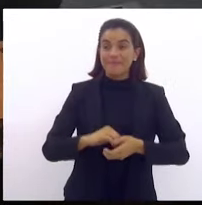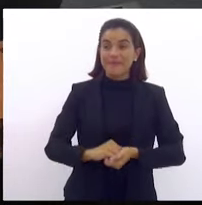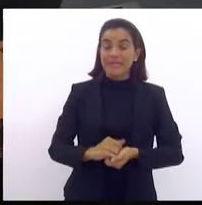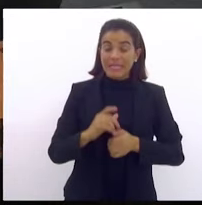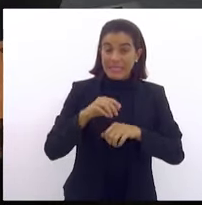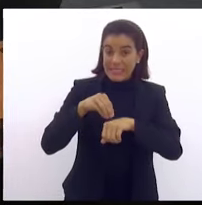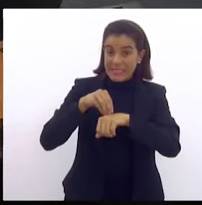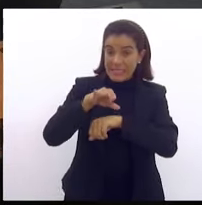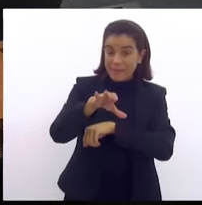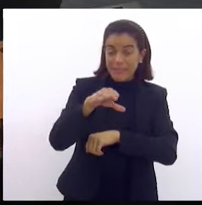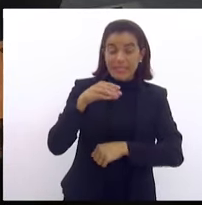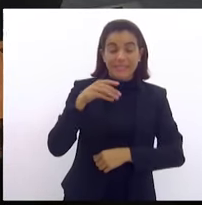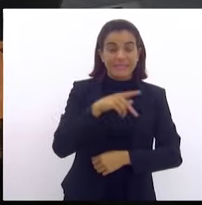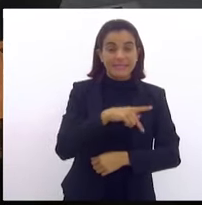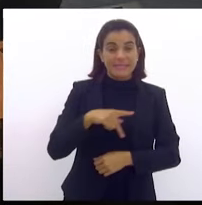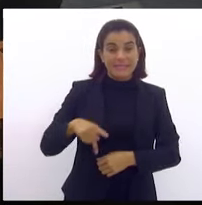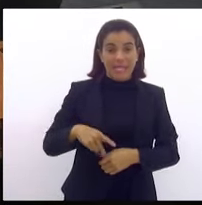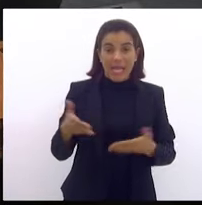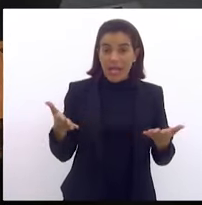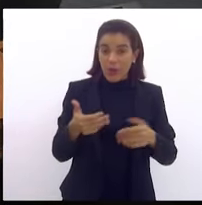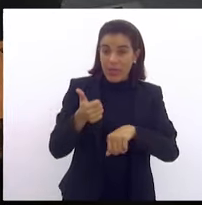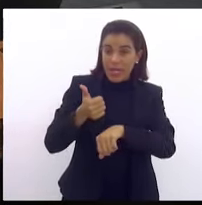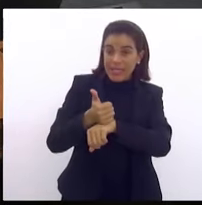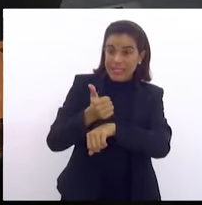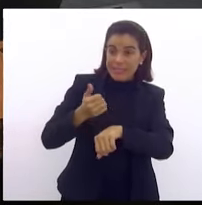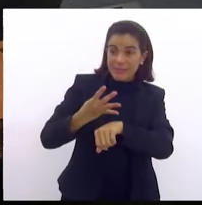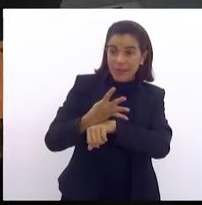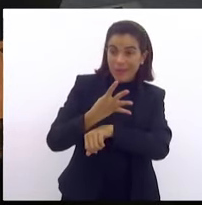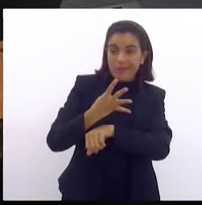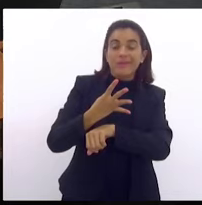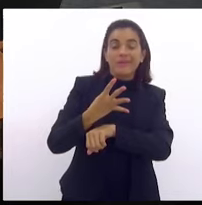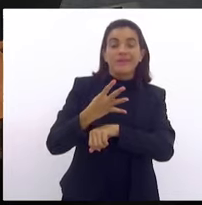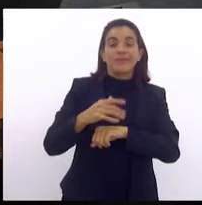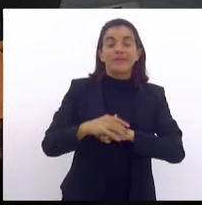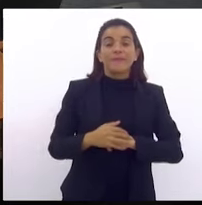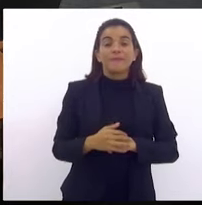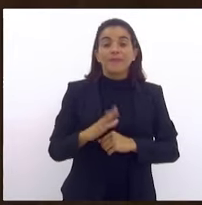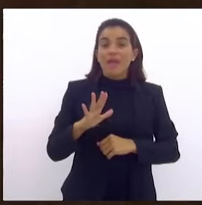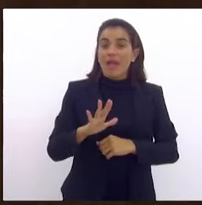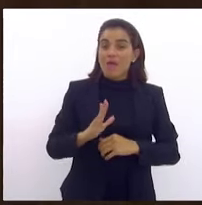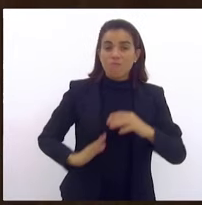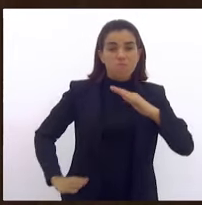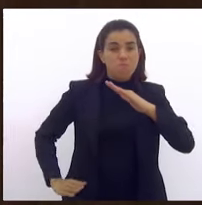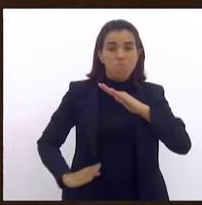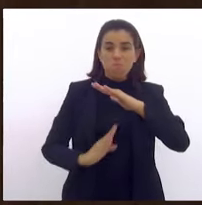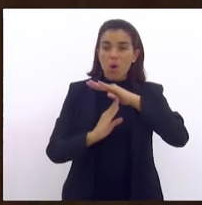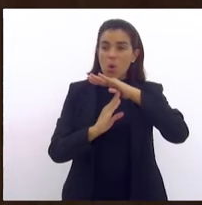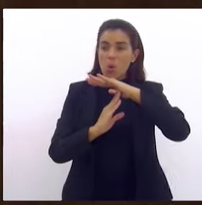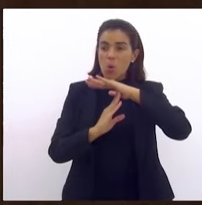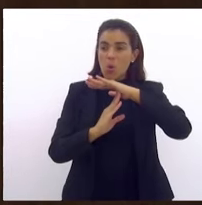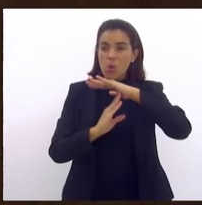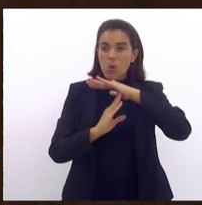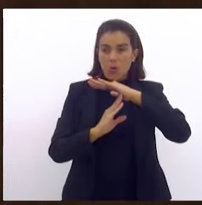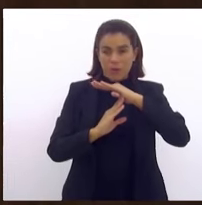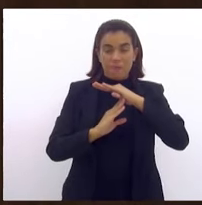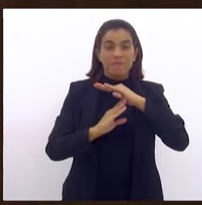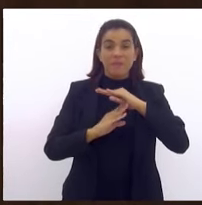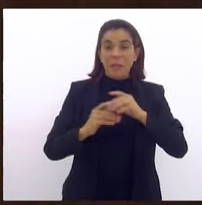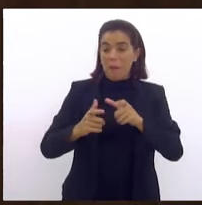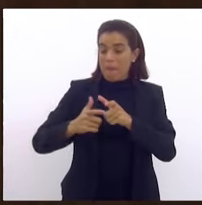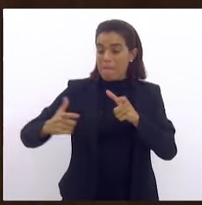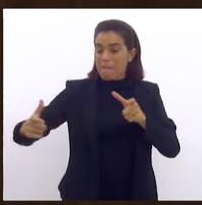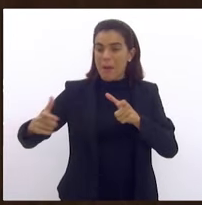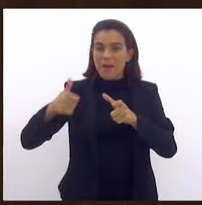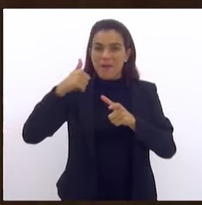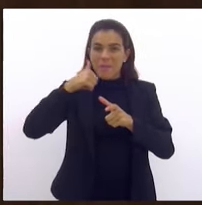presidente, essa edição, a 14ª, ela foi o recorde da bancada feminina. Hoje